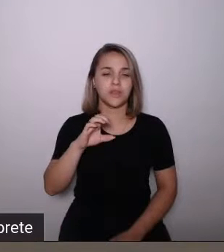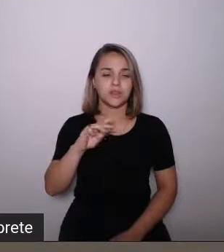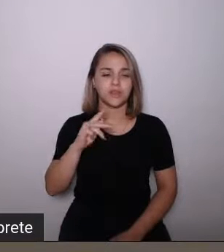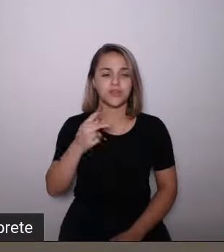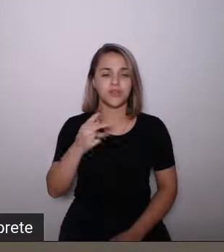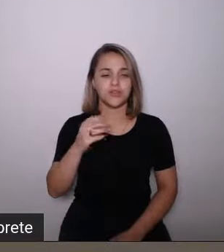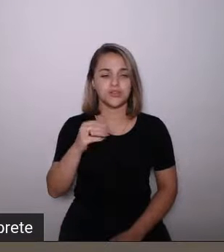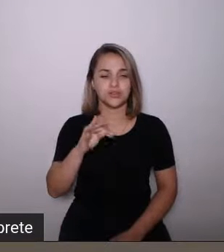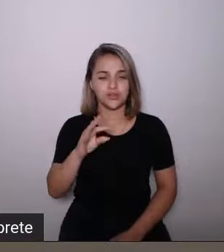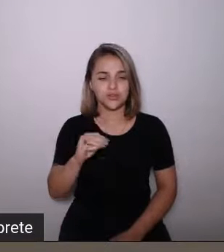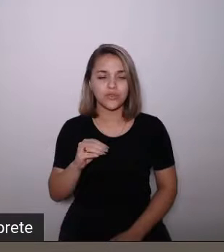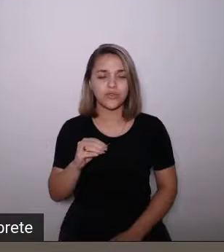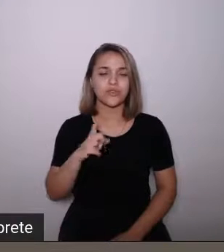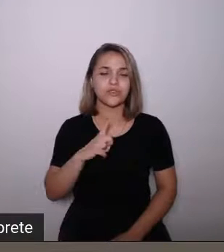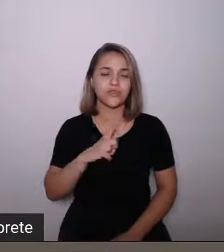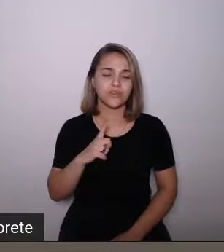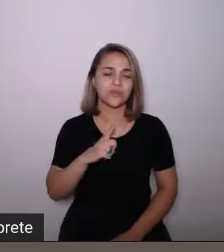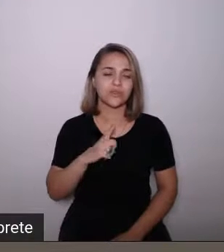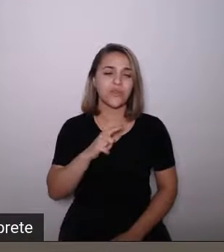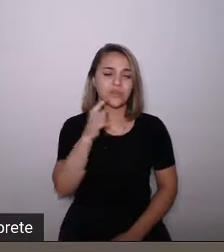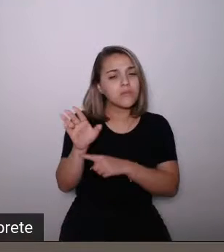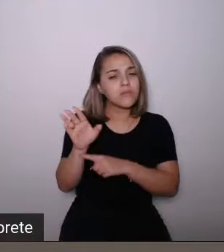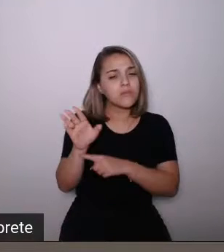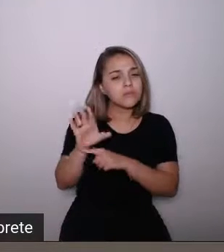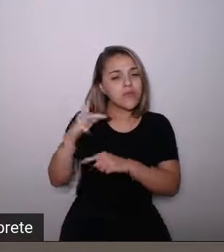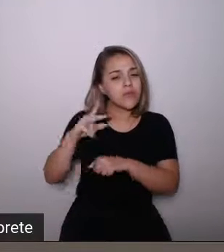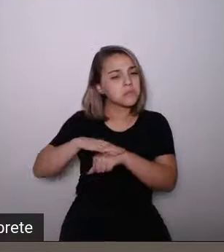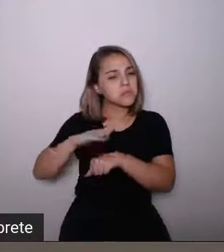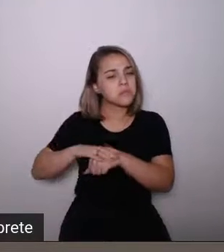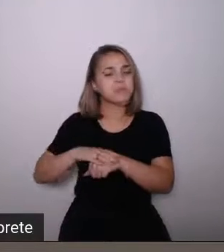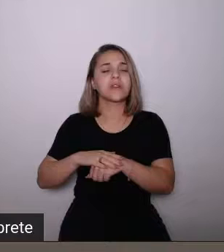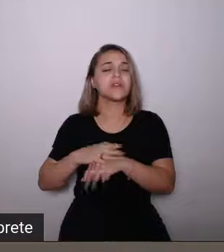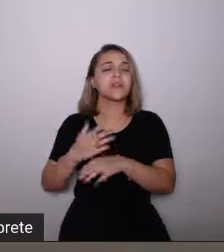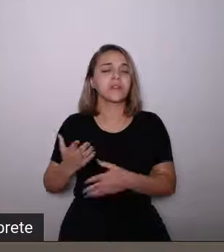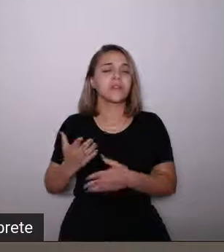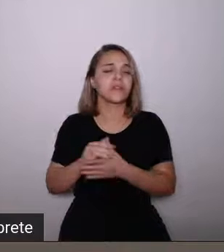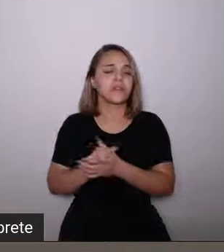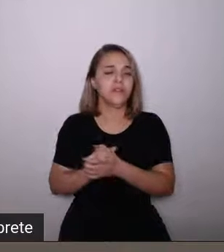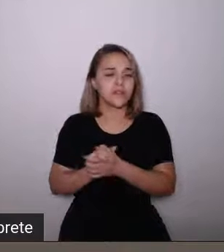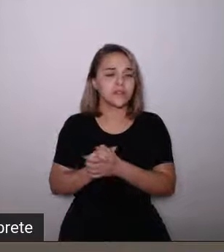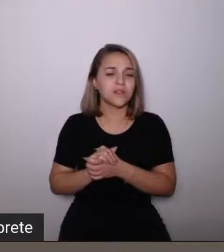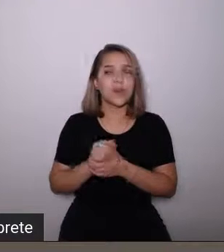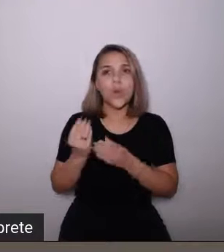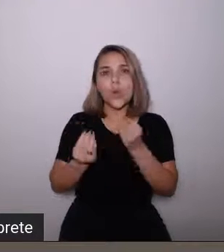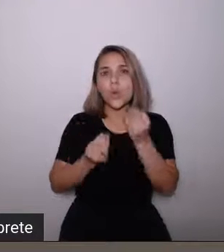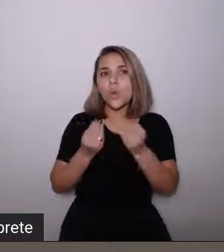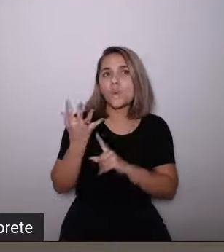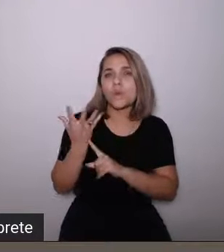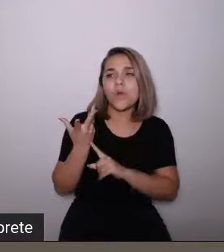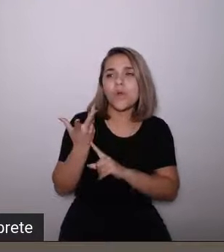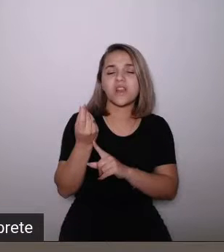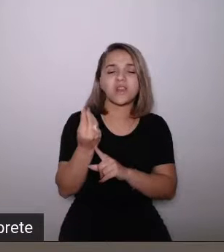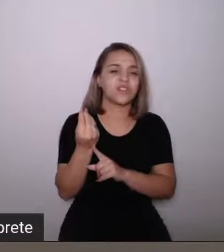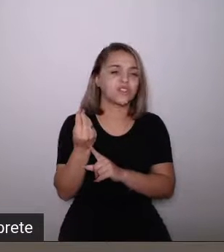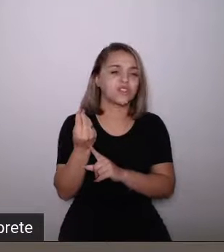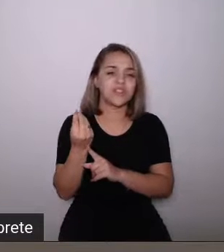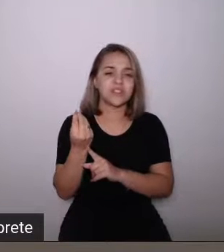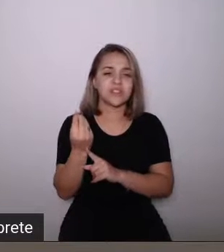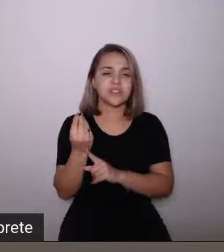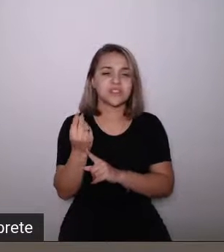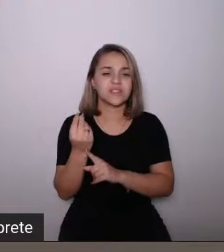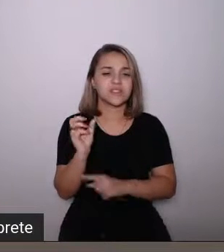na história da cultura brasileira, se a gente poderia pensar nele como um artista, talvez, sobretudo,